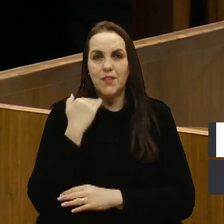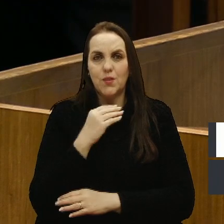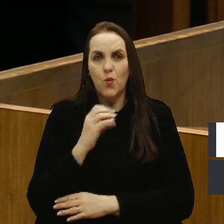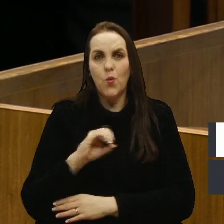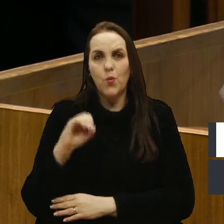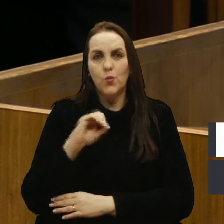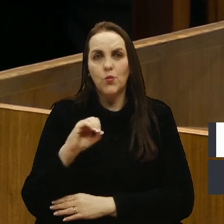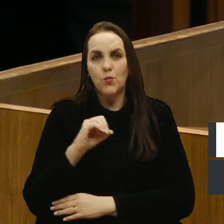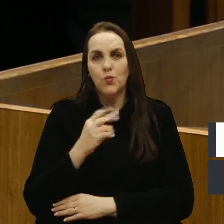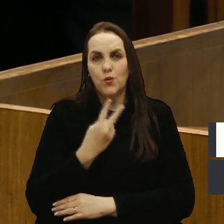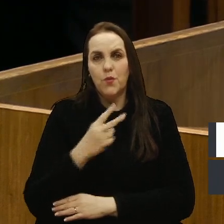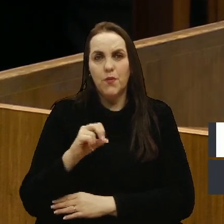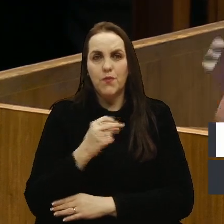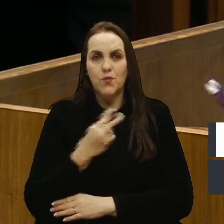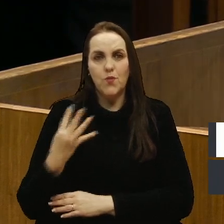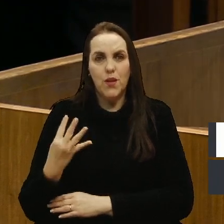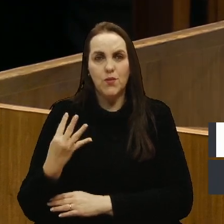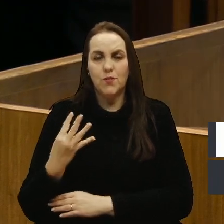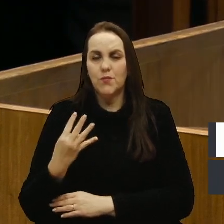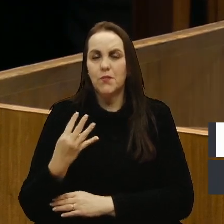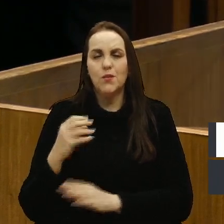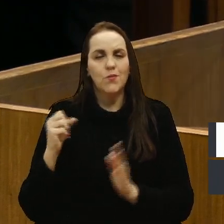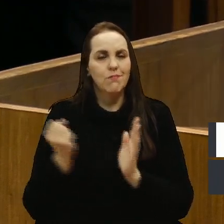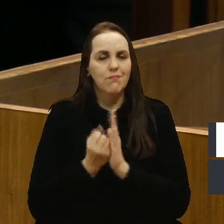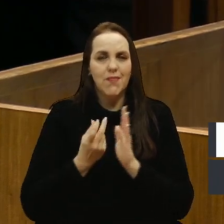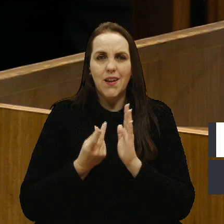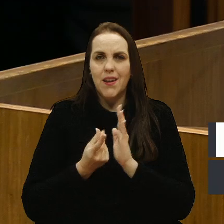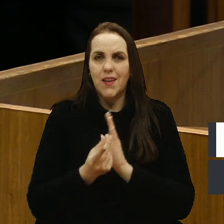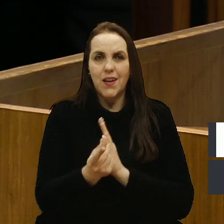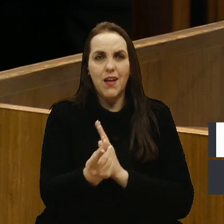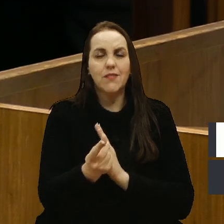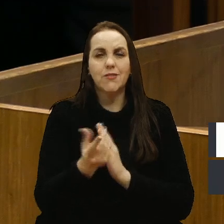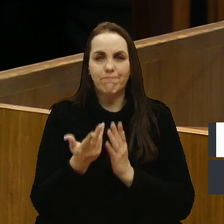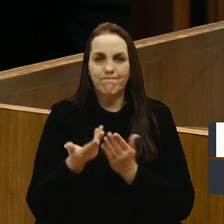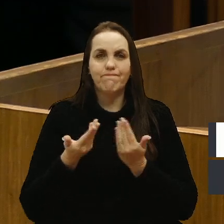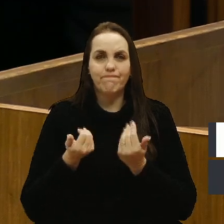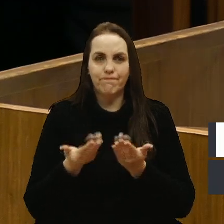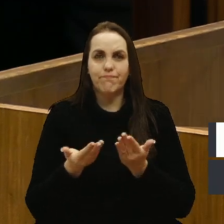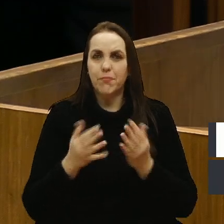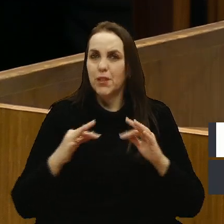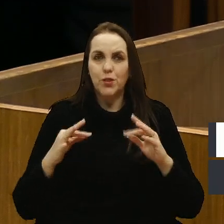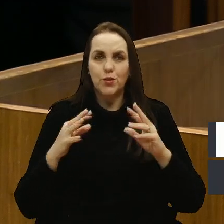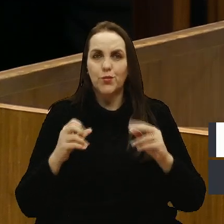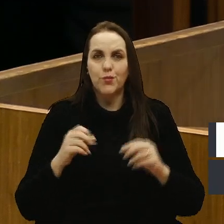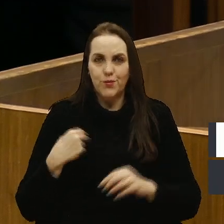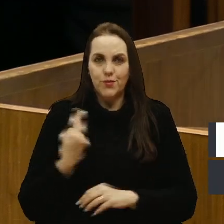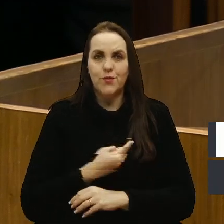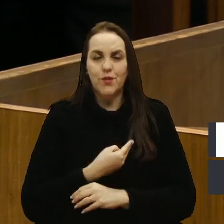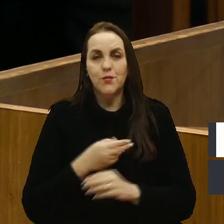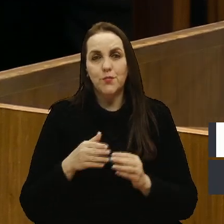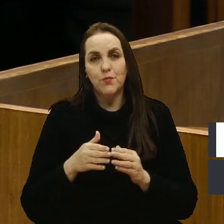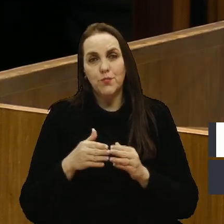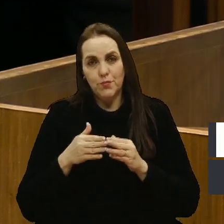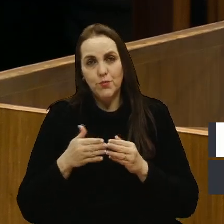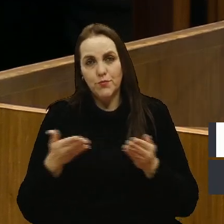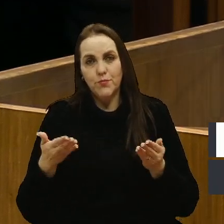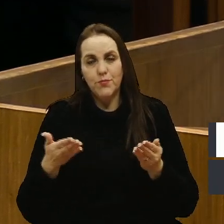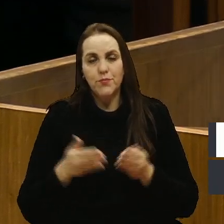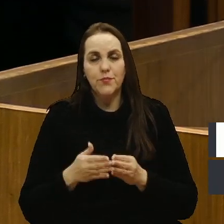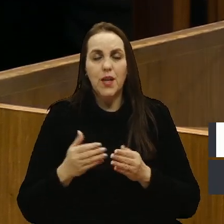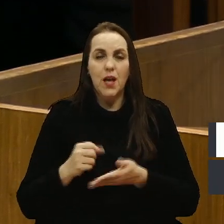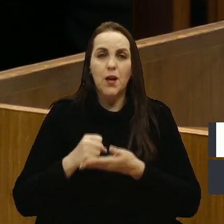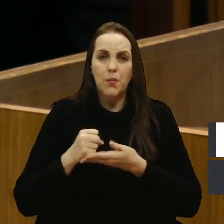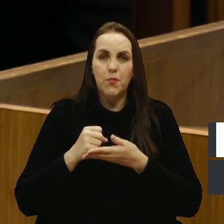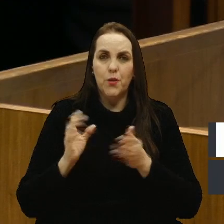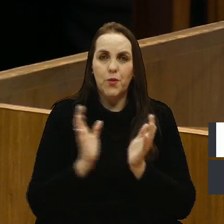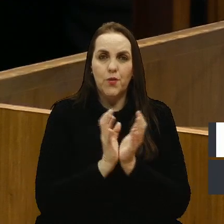gente não tem dúvida do legado que seu Milton Hessler deixa para todos nós. E é por isso que eu peço aqui o apoio dos